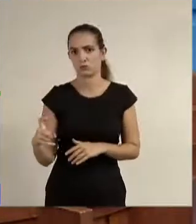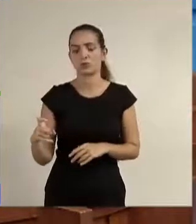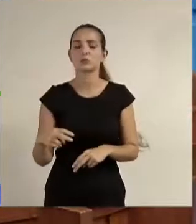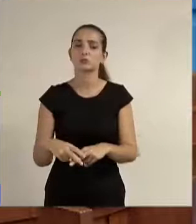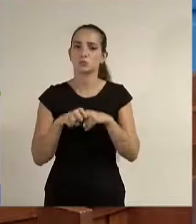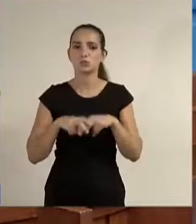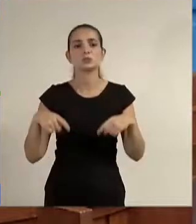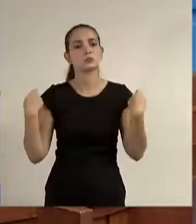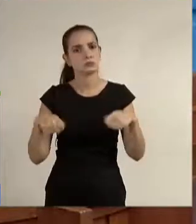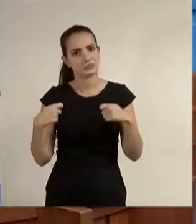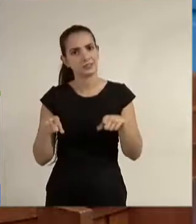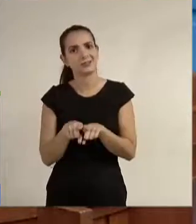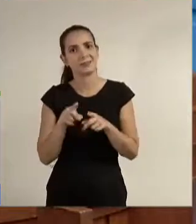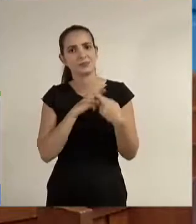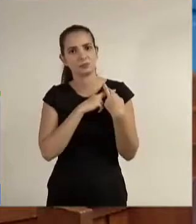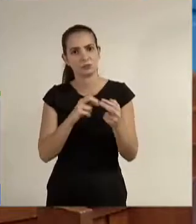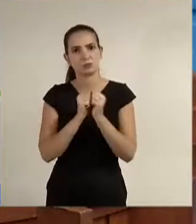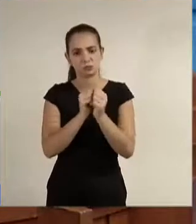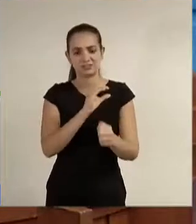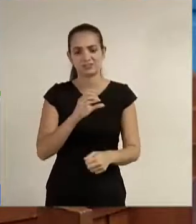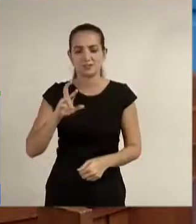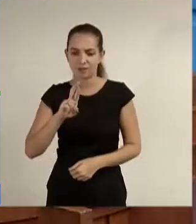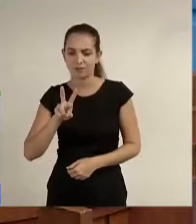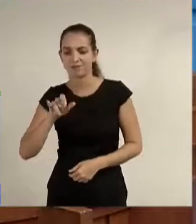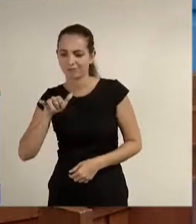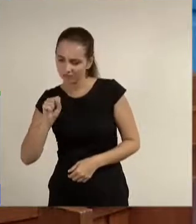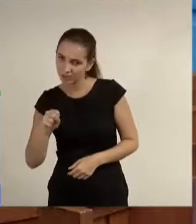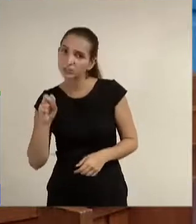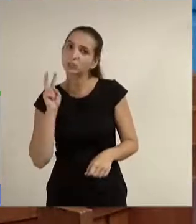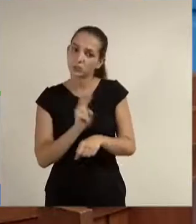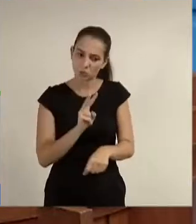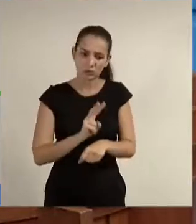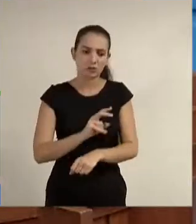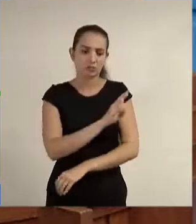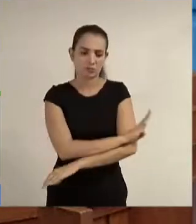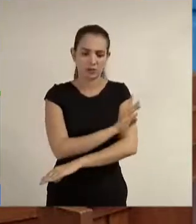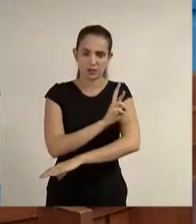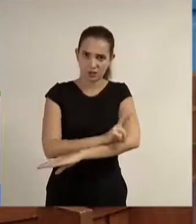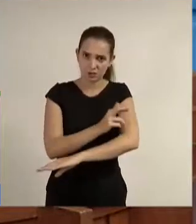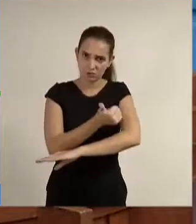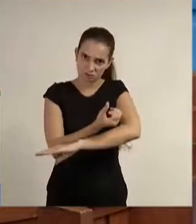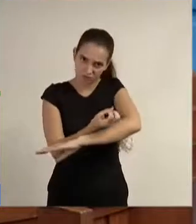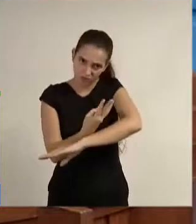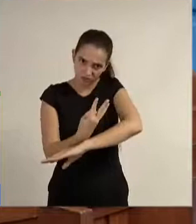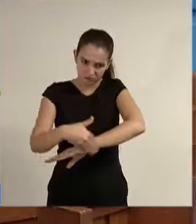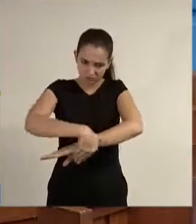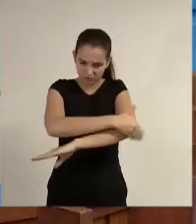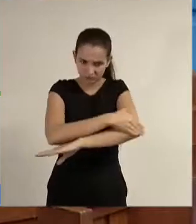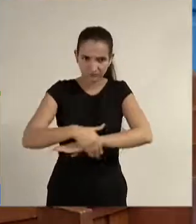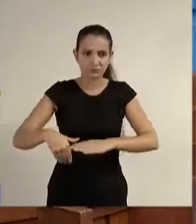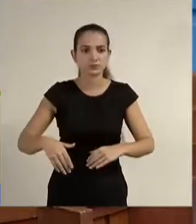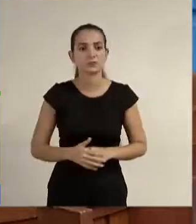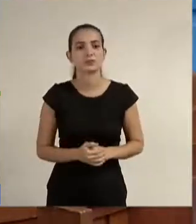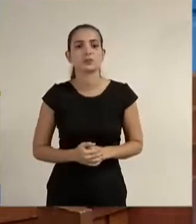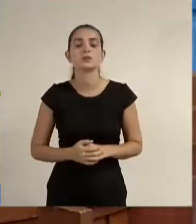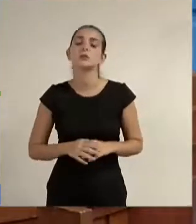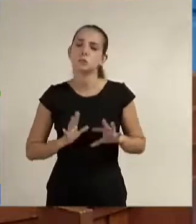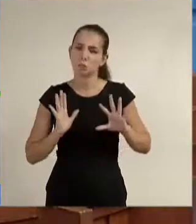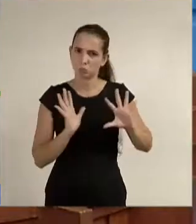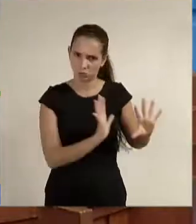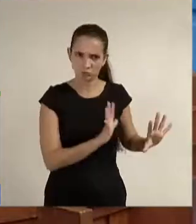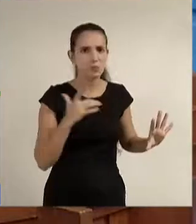necessária. Gostaria também, aqui, de citar a questão do Teatro Municipal de